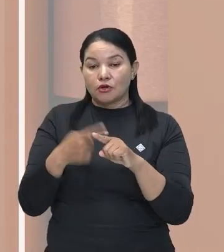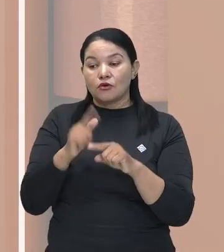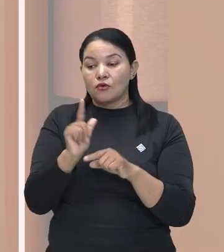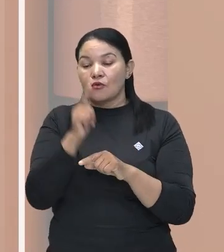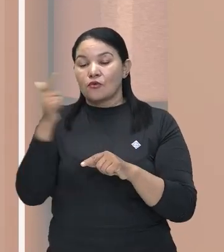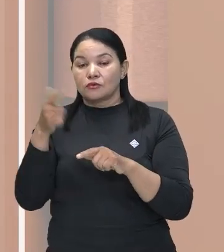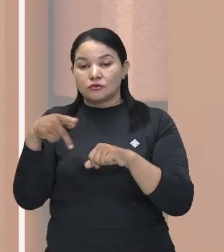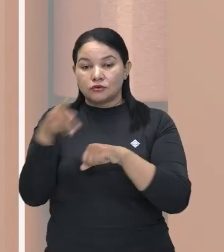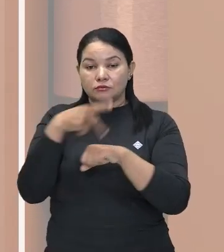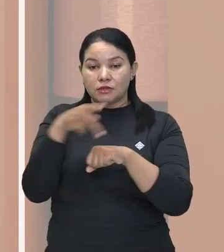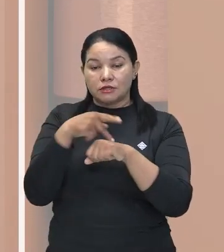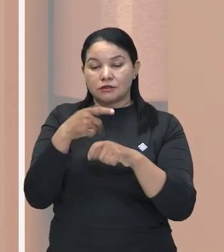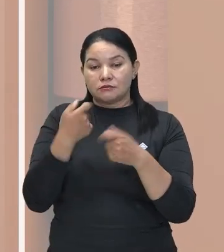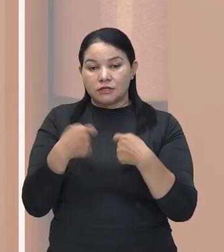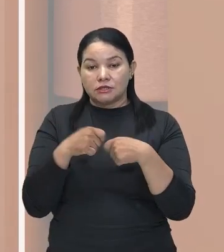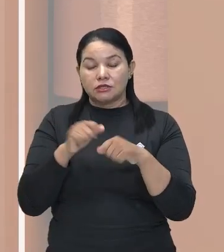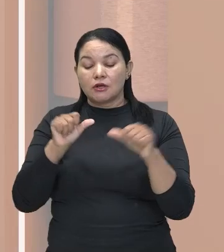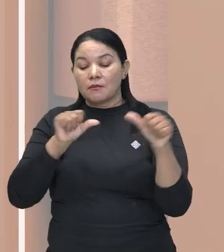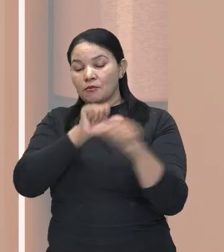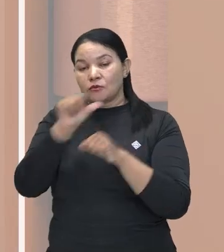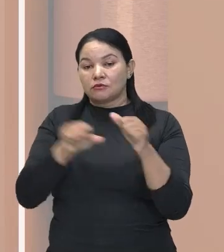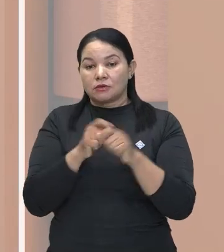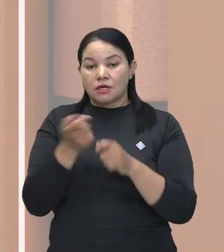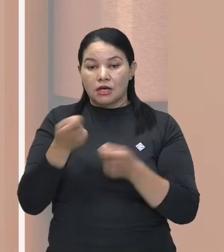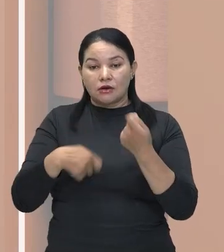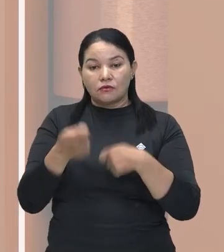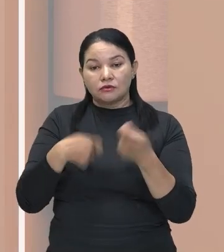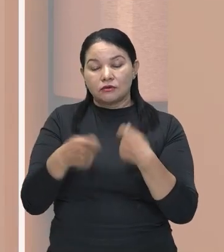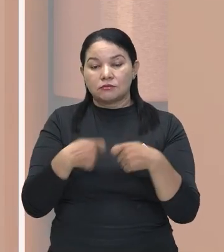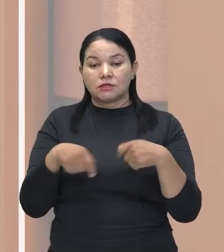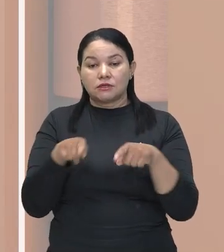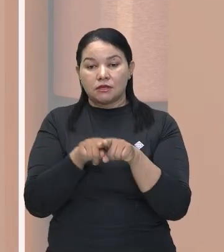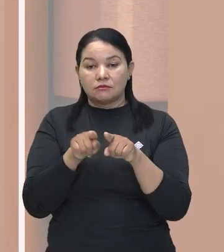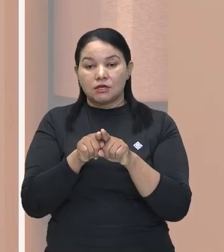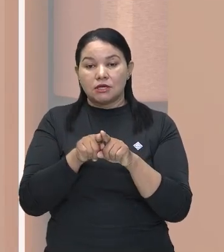que reinventar a sua economia e diversificar